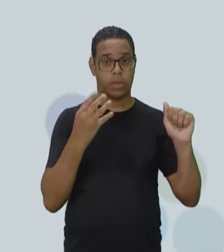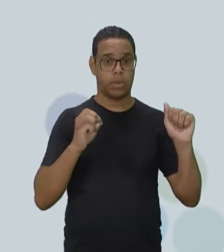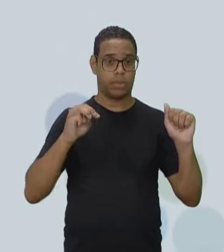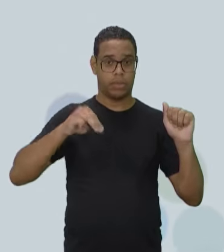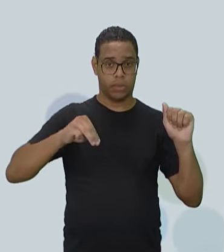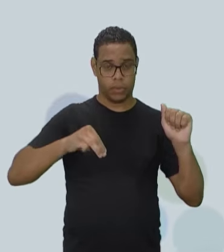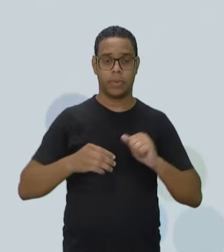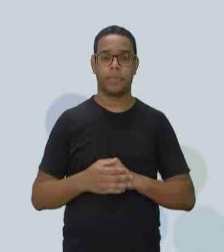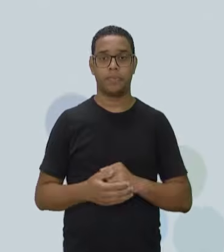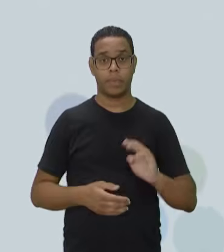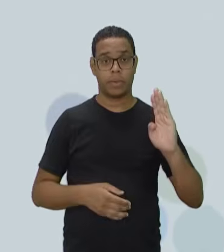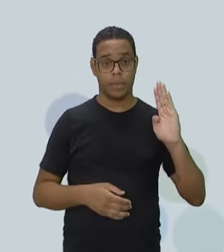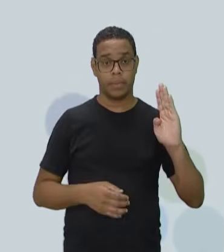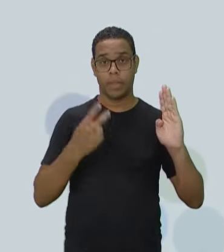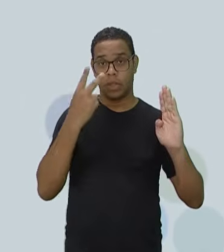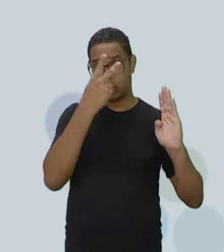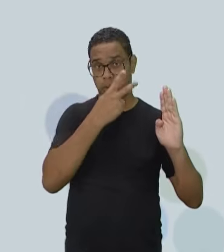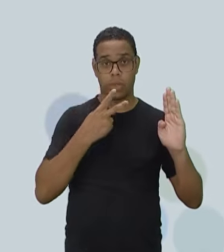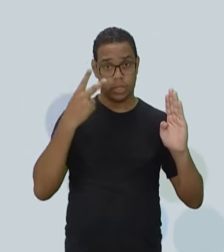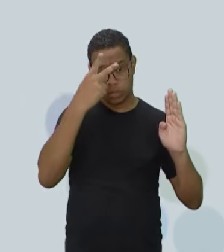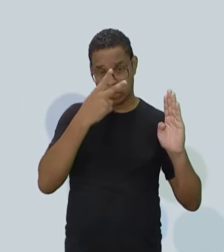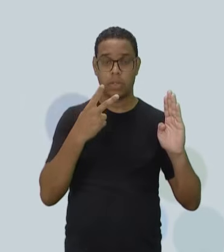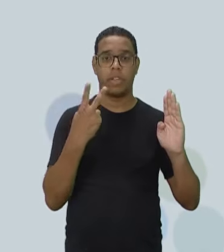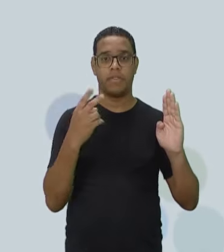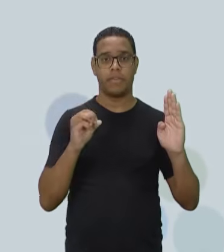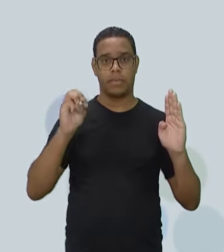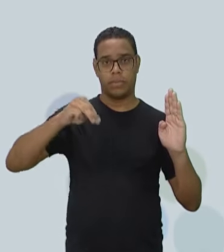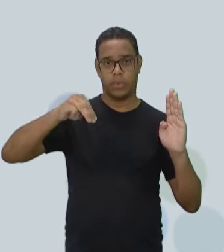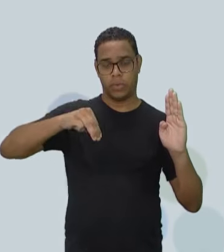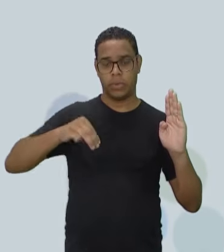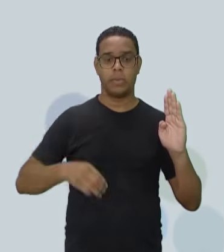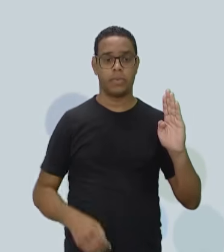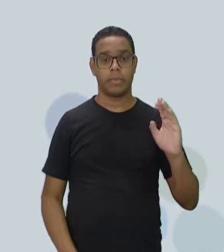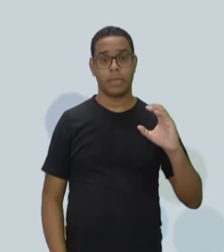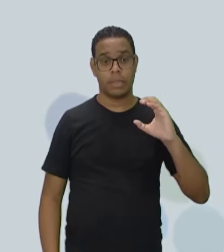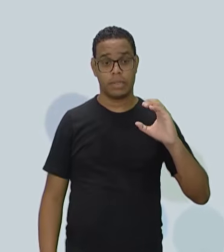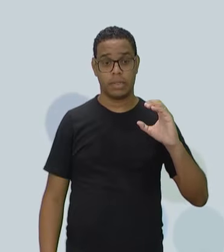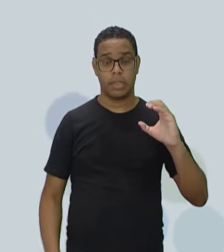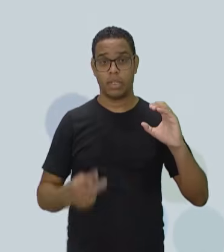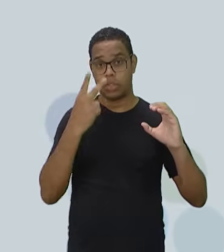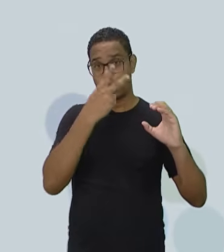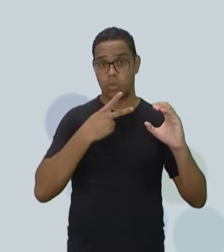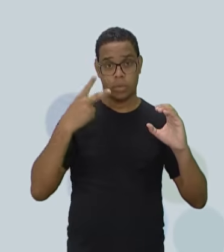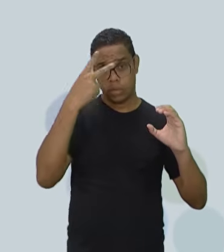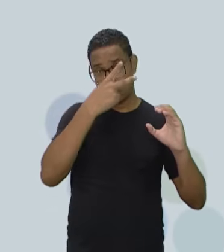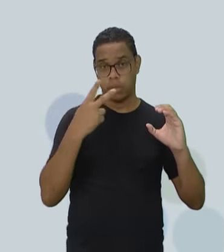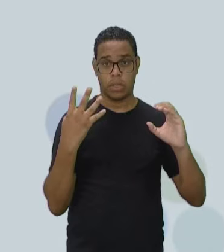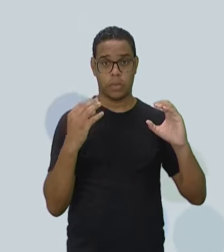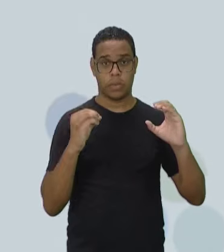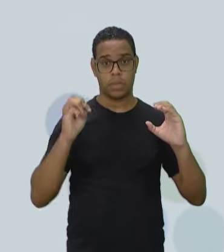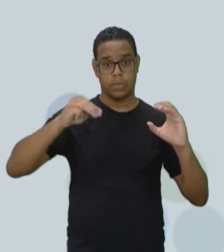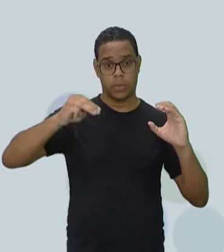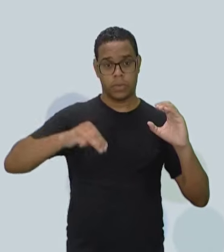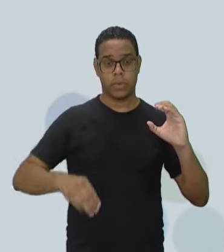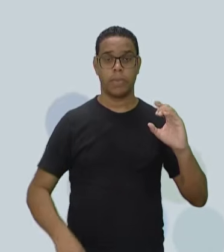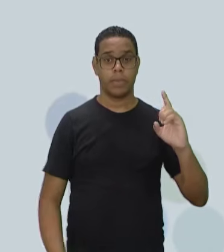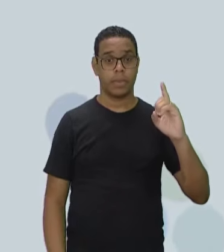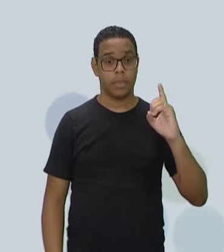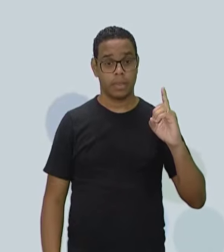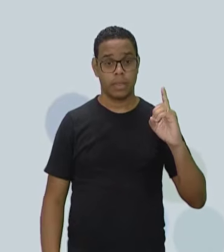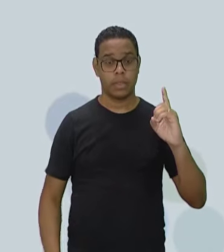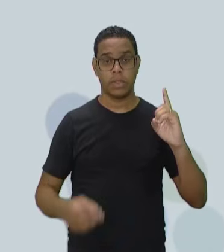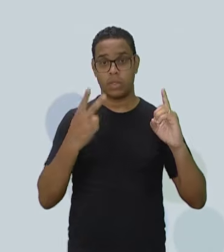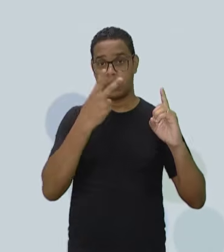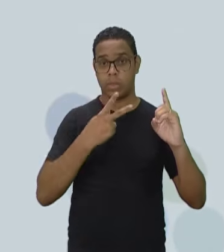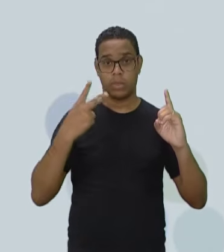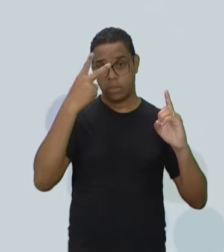minutos. Item B, 2 horas e 20 minutos. Item C, 2 horas e 40 minutos. Ou item